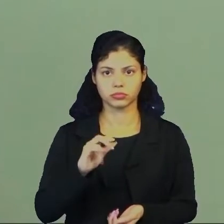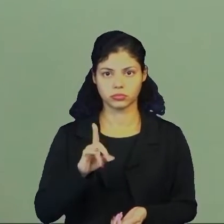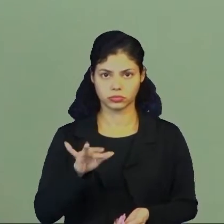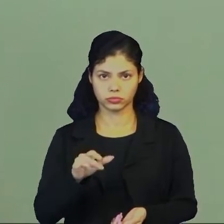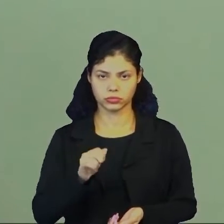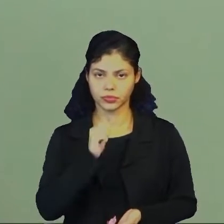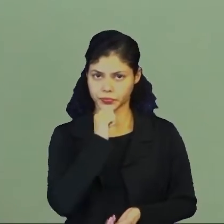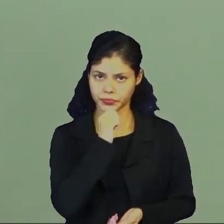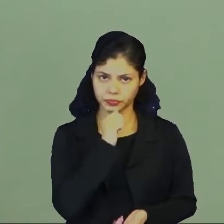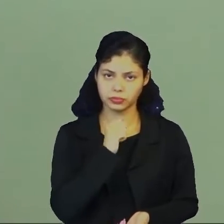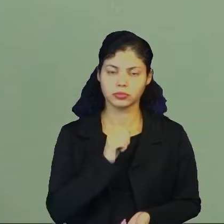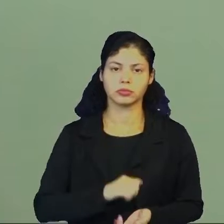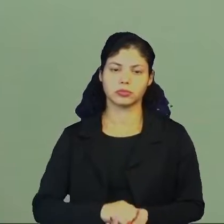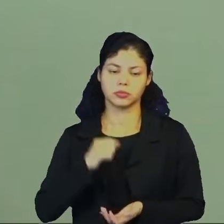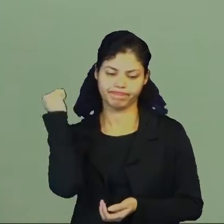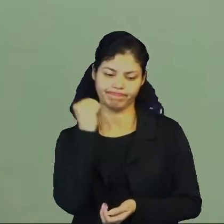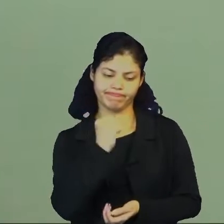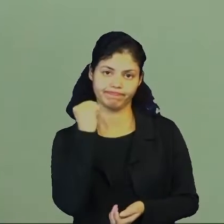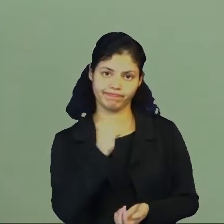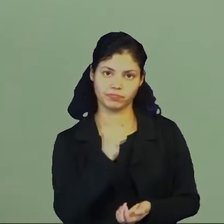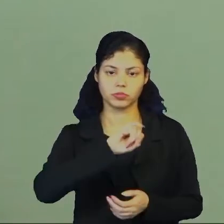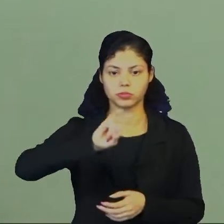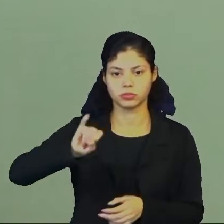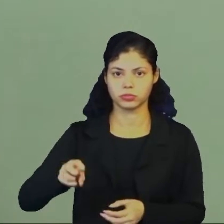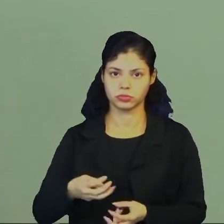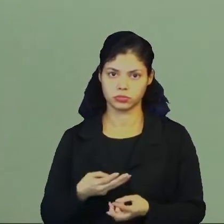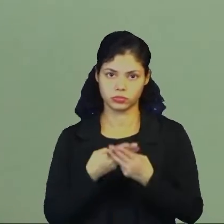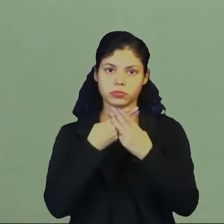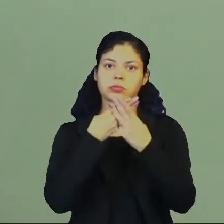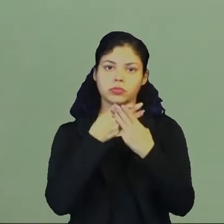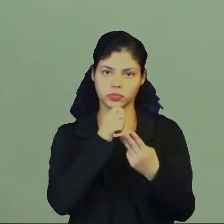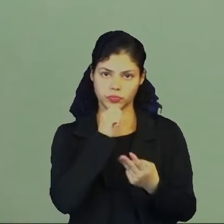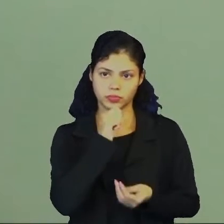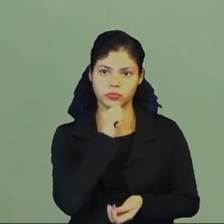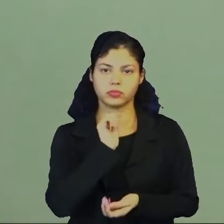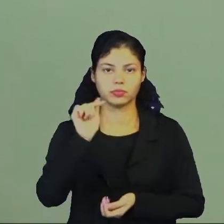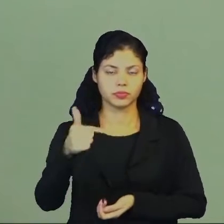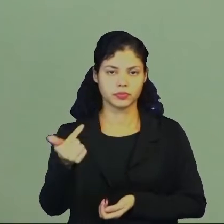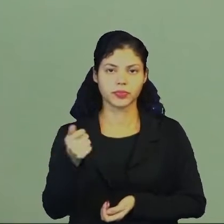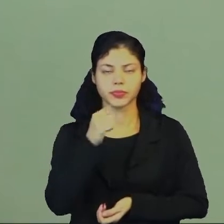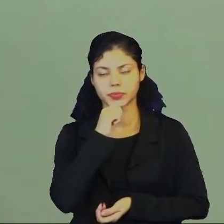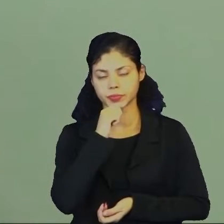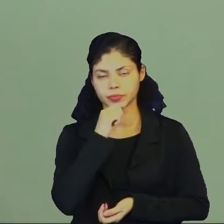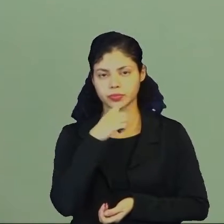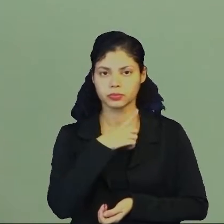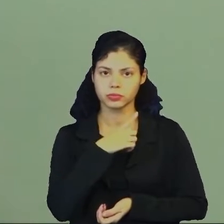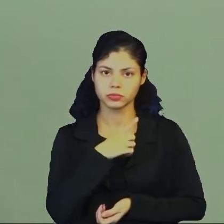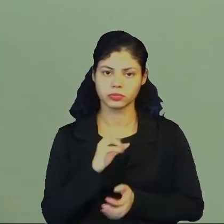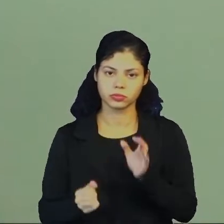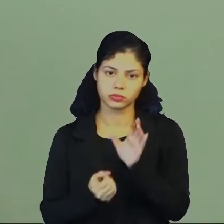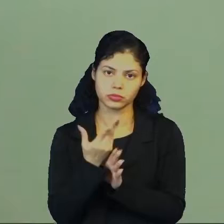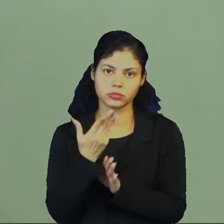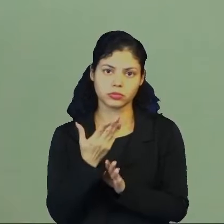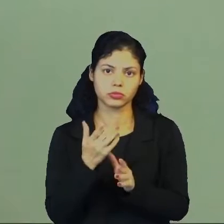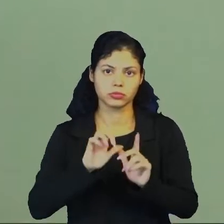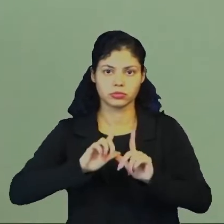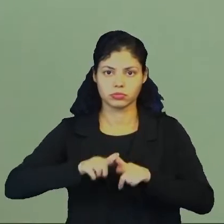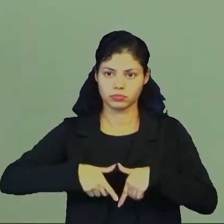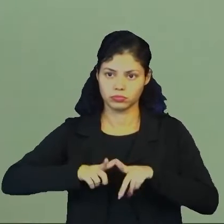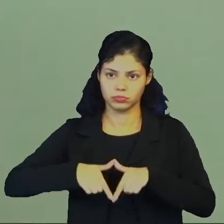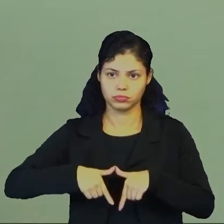o ataque nazista contra os judeus, e aí depois disso, né, a criação do Estado de Israel.